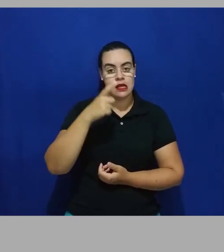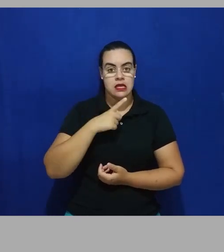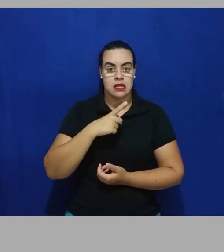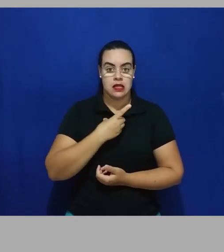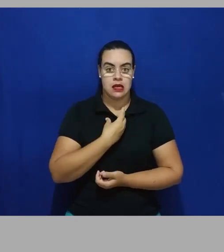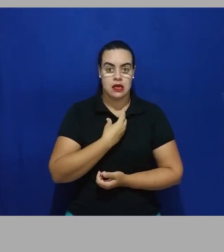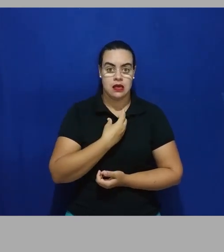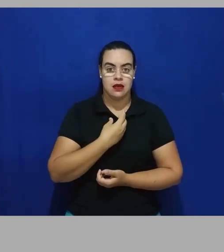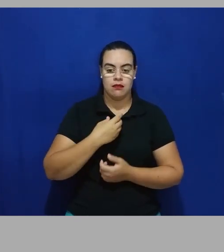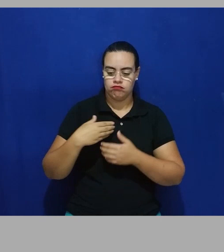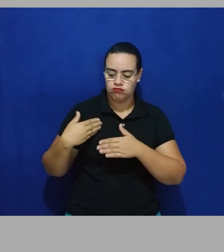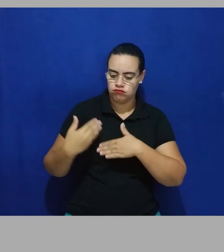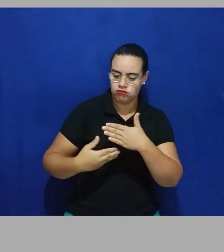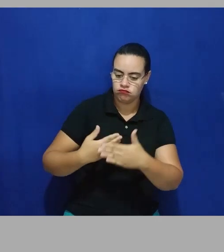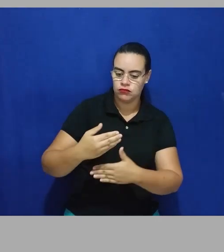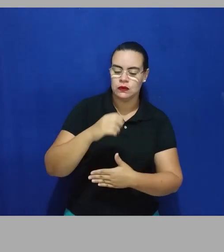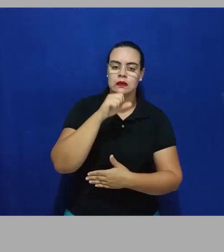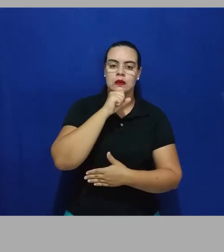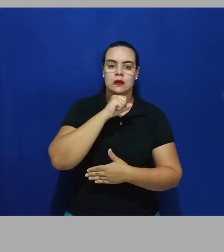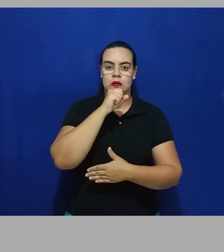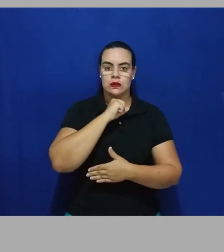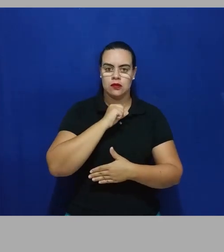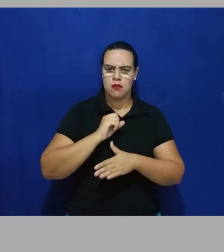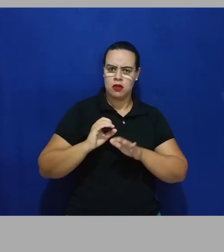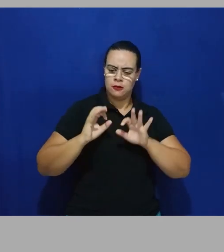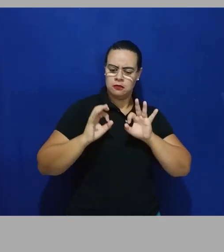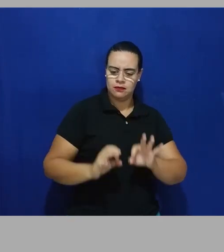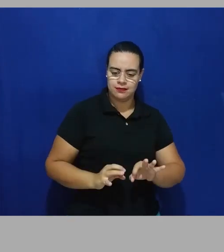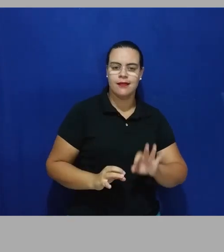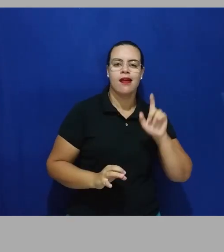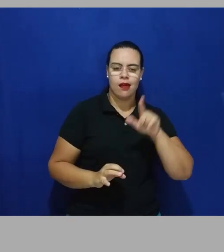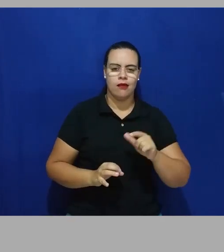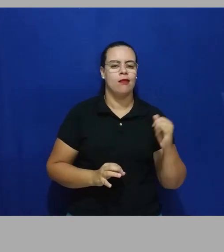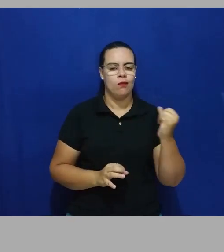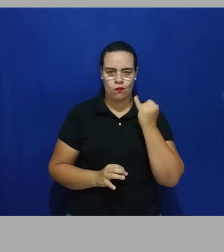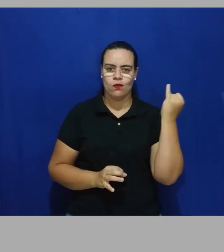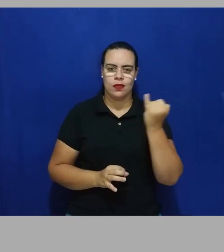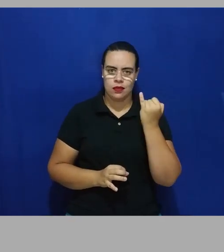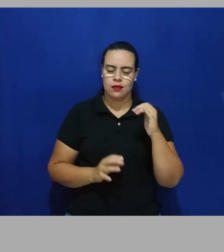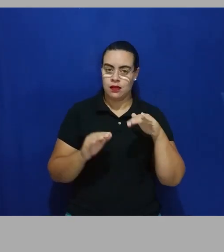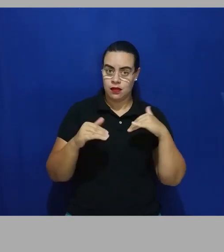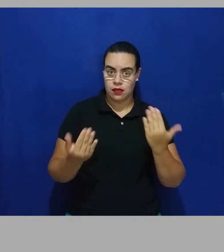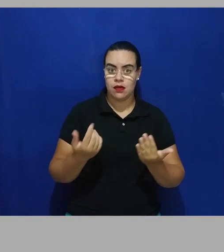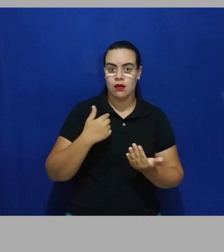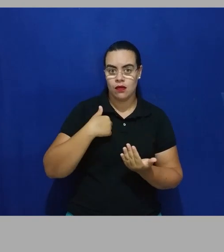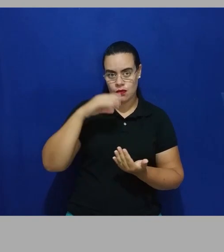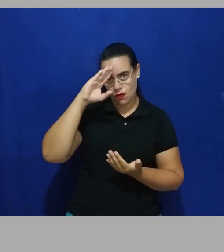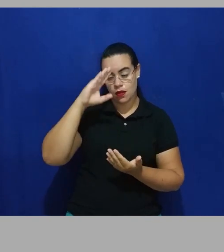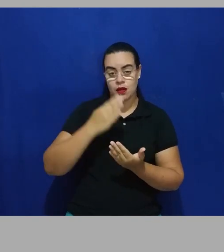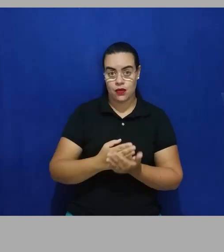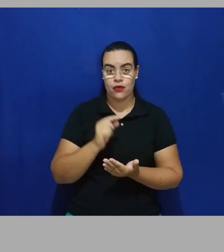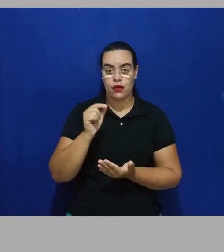dias, ter a consciência de que está se envelhecendo e envelhecendo dignamente já é um passo